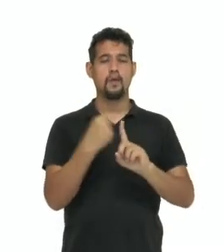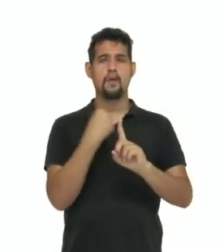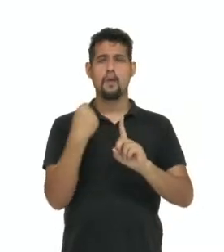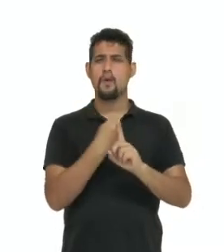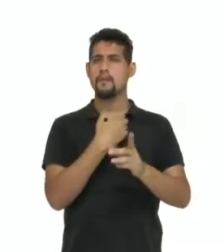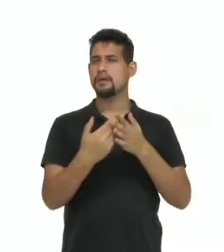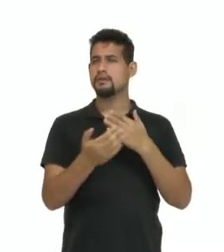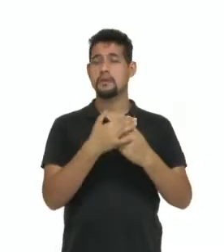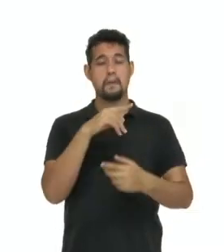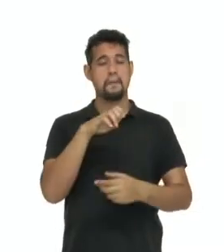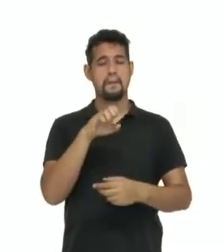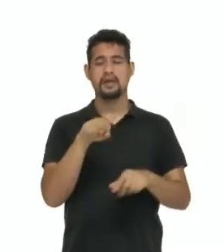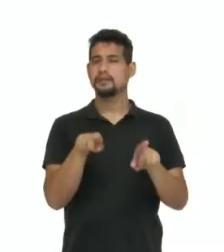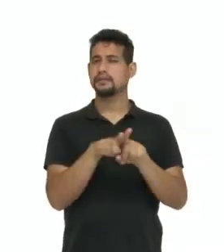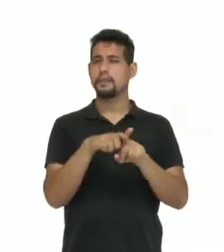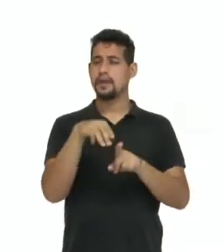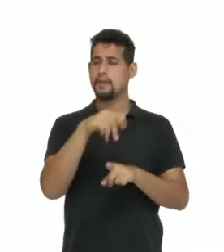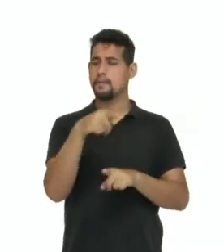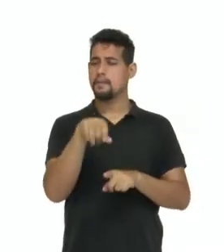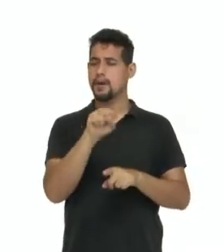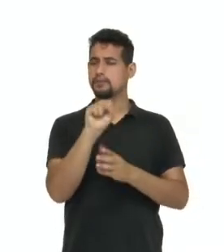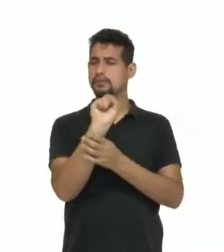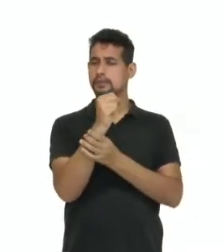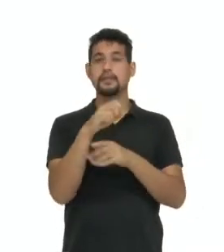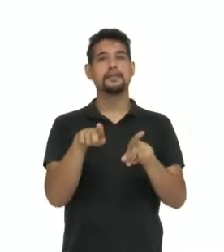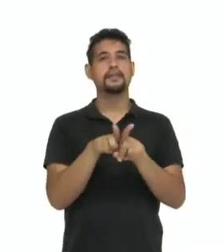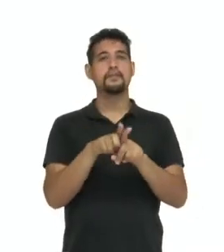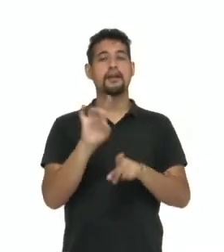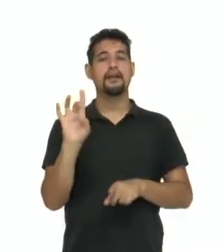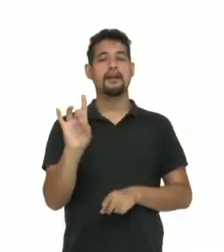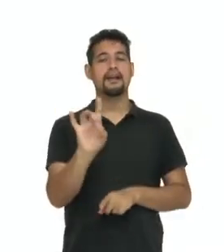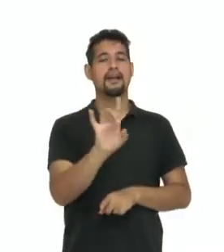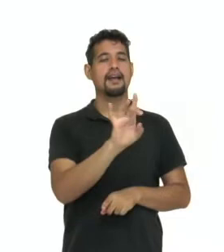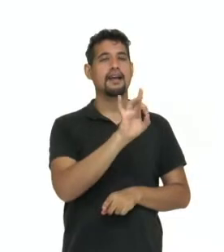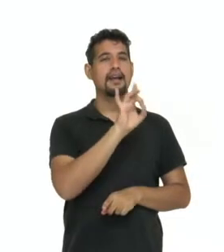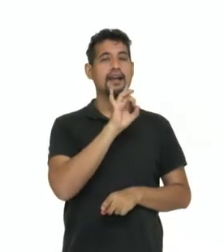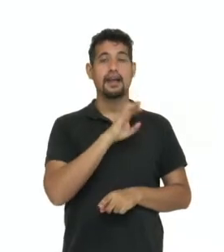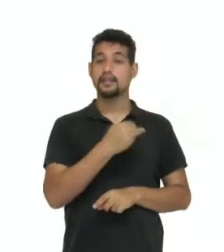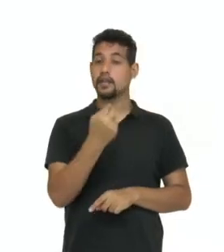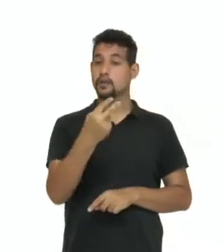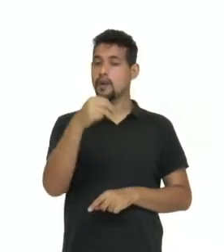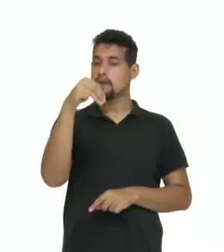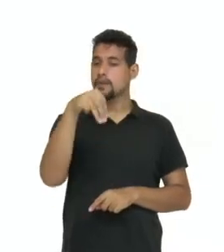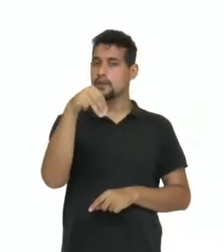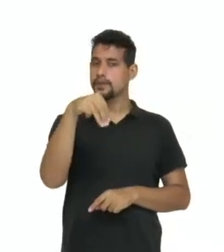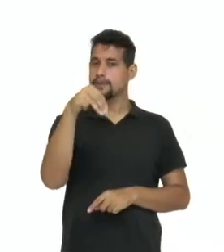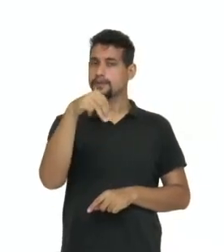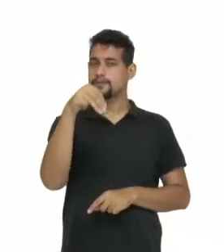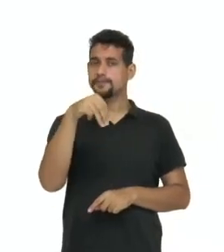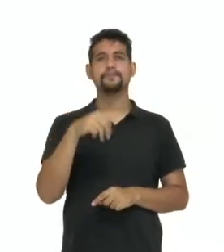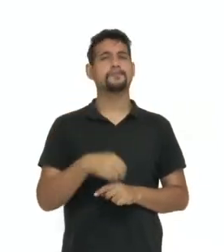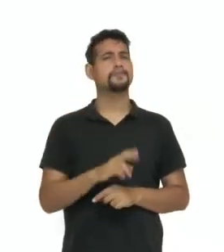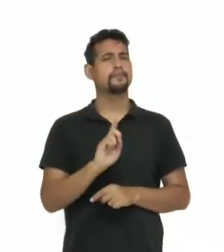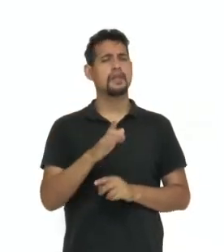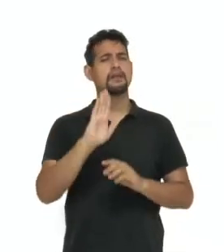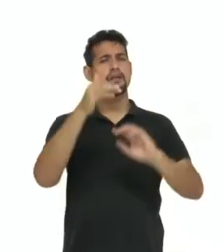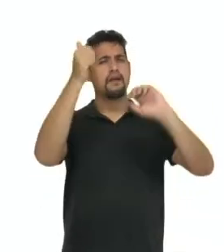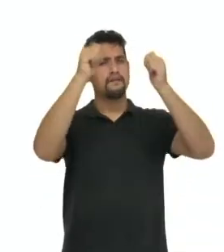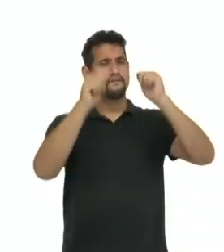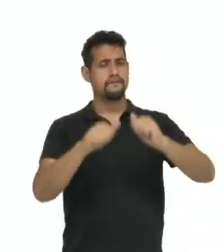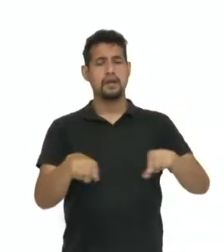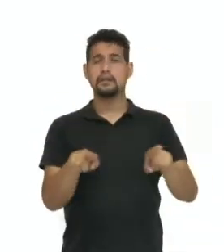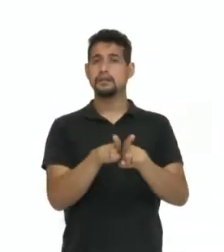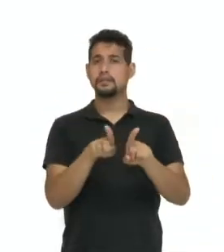tanto com os pés quanto com as mãos, que cada um dos 2 minutos que são avaliados